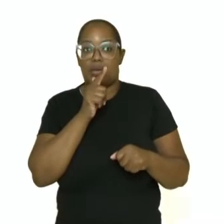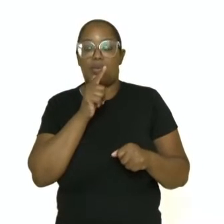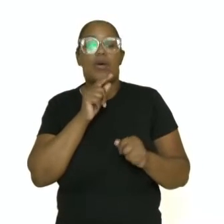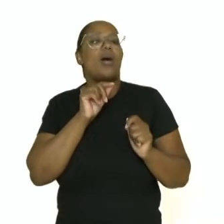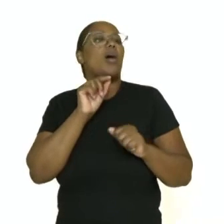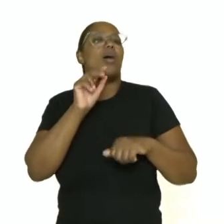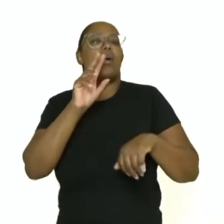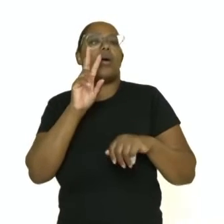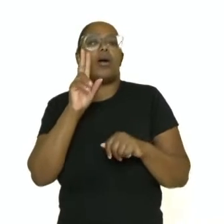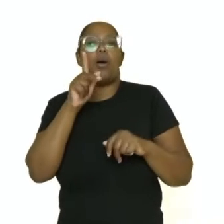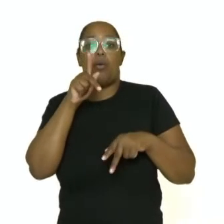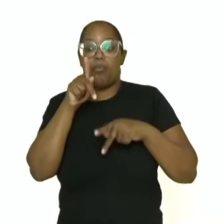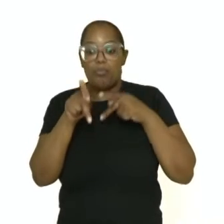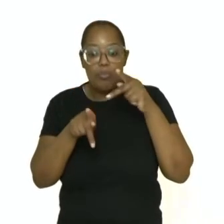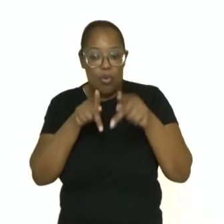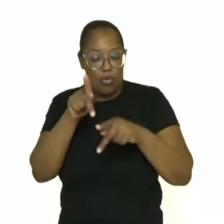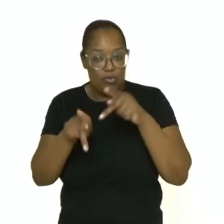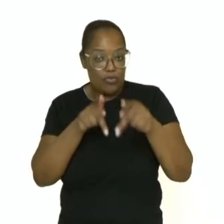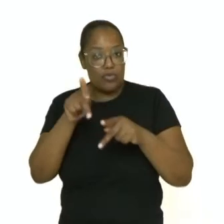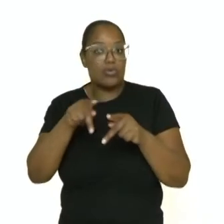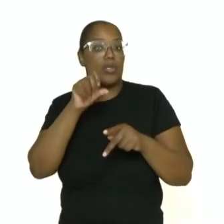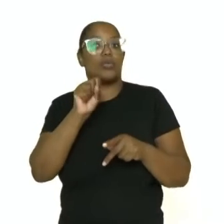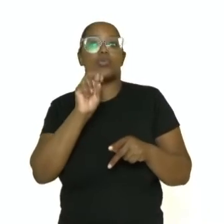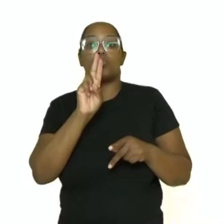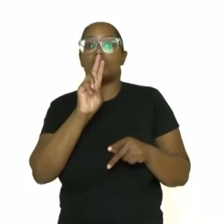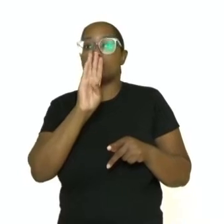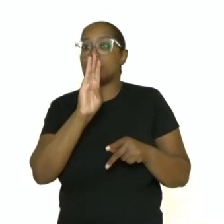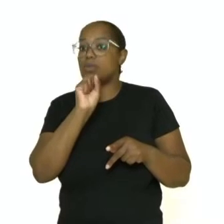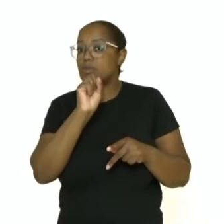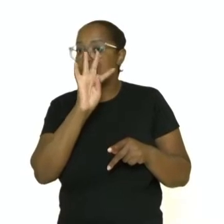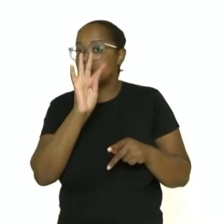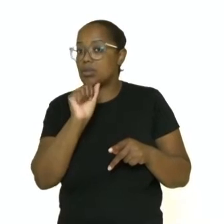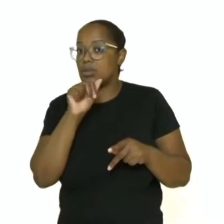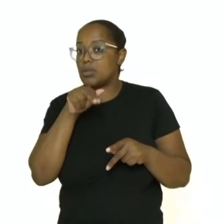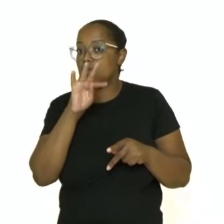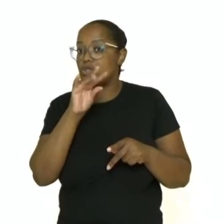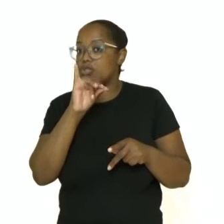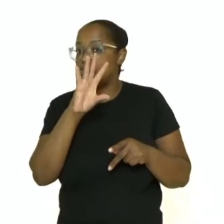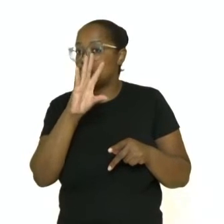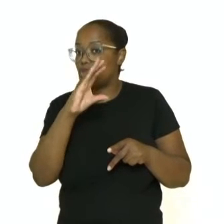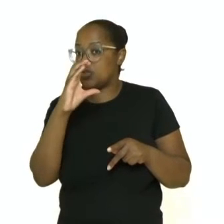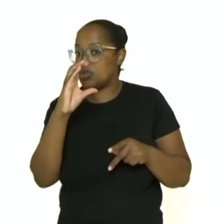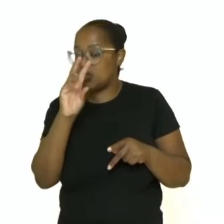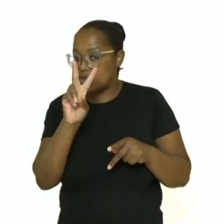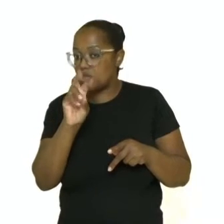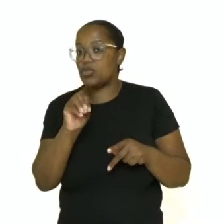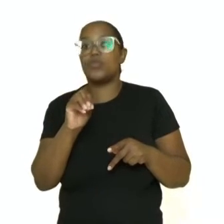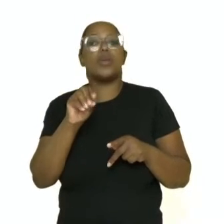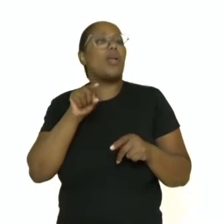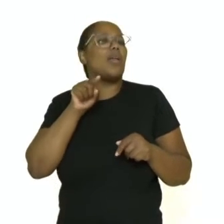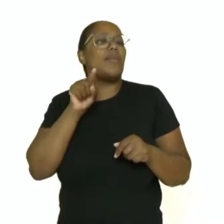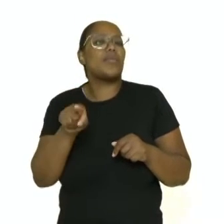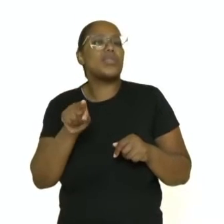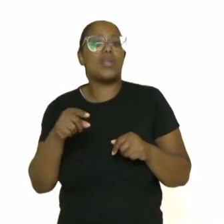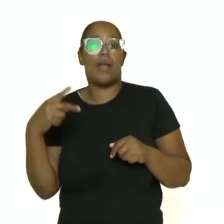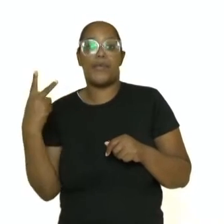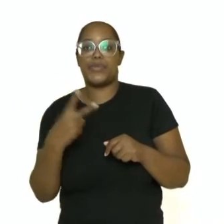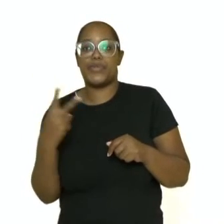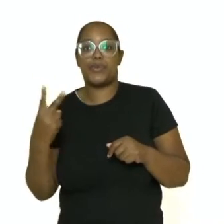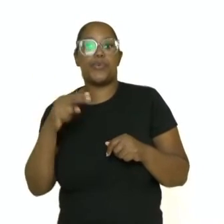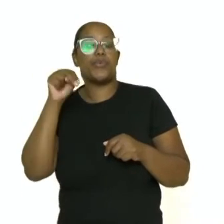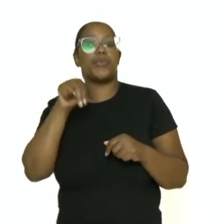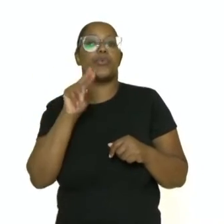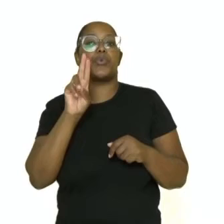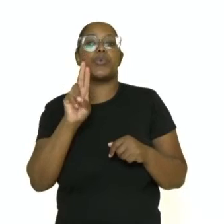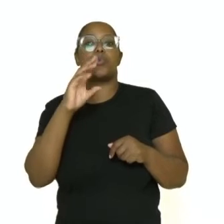é um substantivo, portanto, um núcleo, e você é outra palavra que representa o segundo núcleo. Portanto,